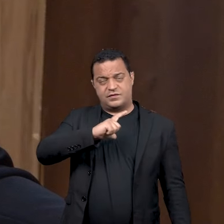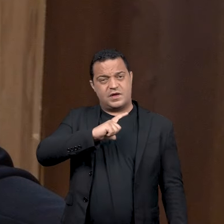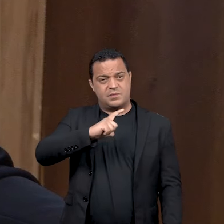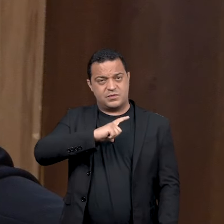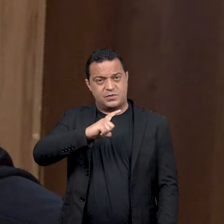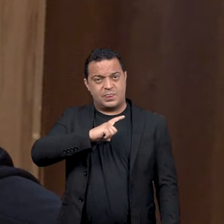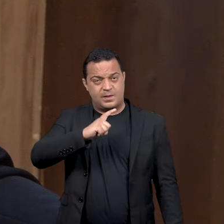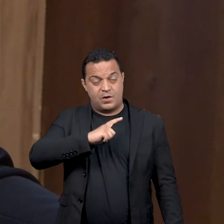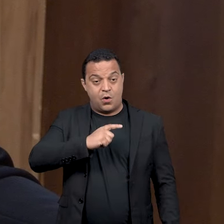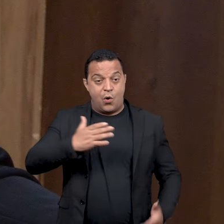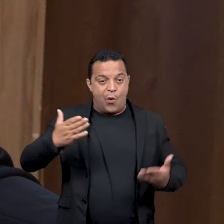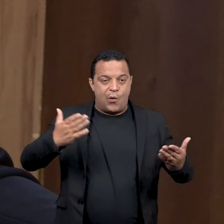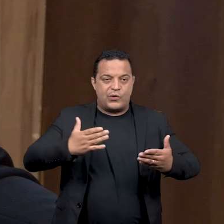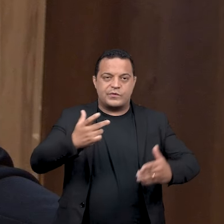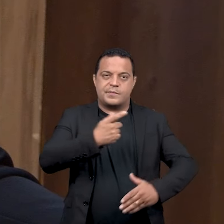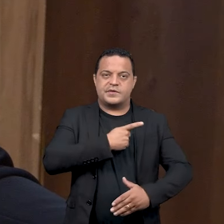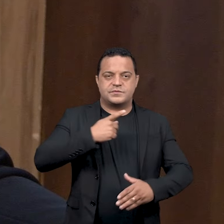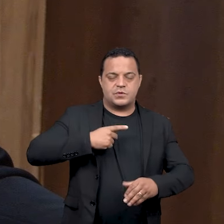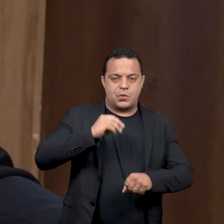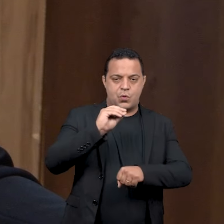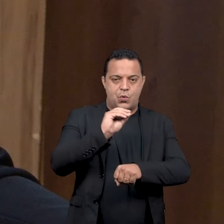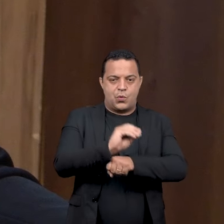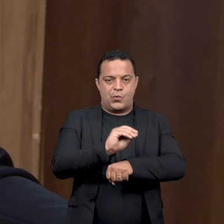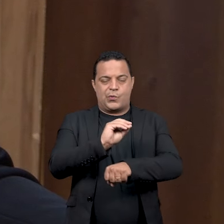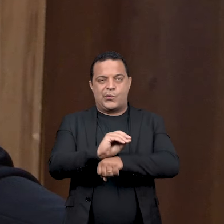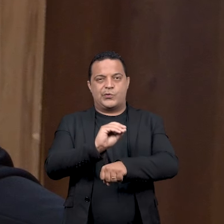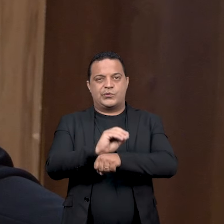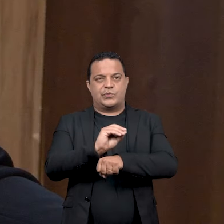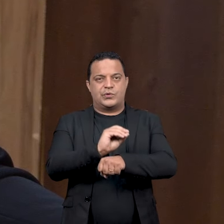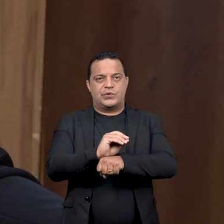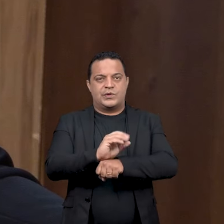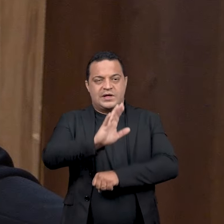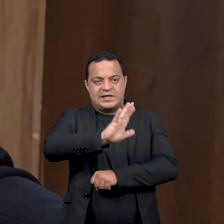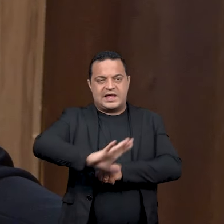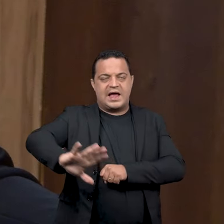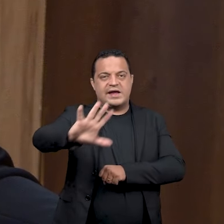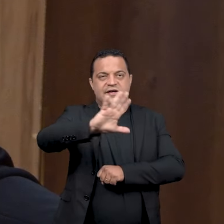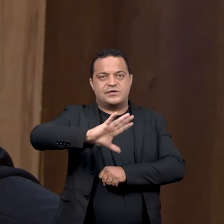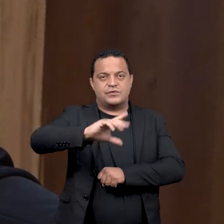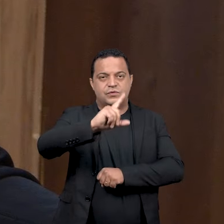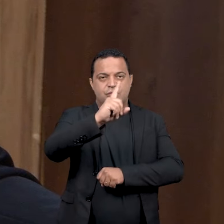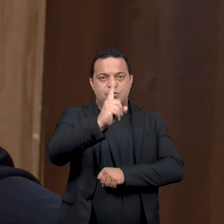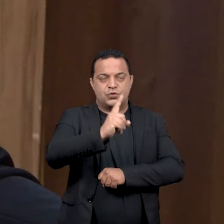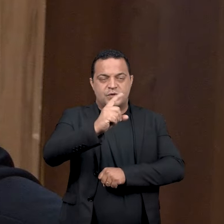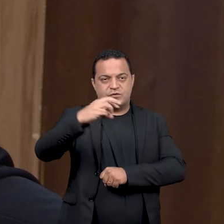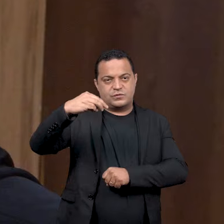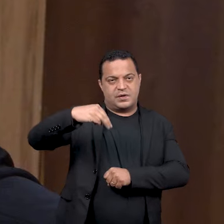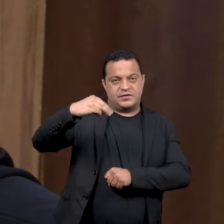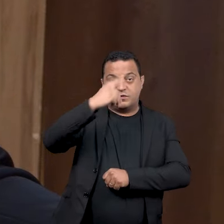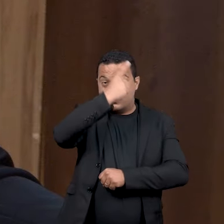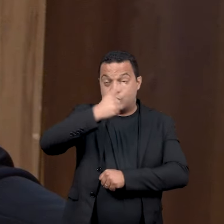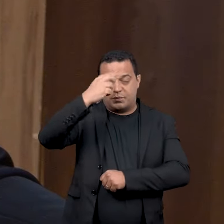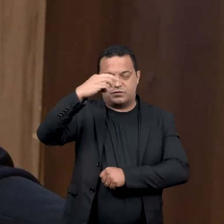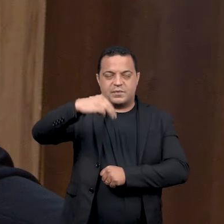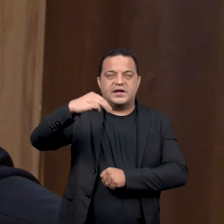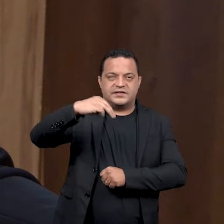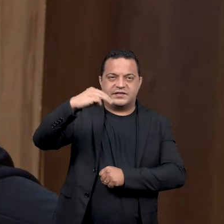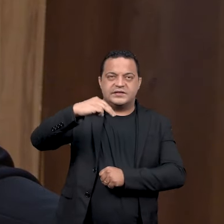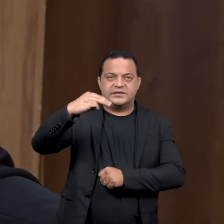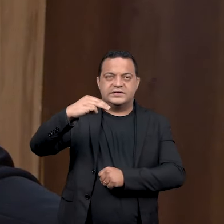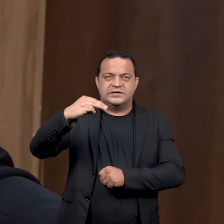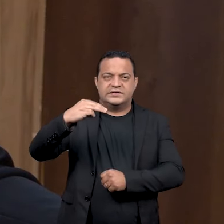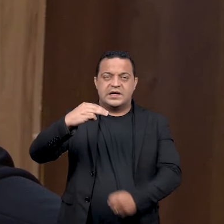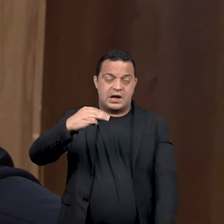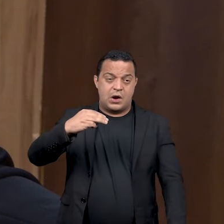Paz, no município de Domingos Martins, na antiga Campinho, nome já tradicional na região, né?